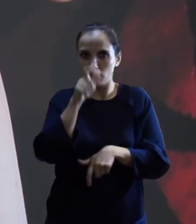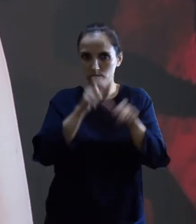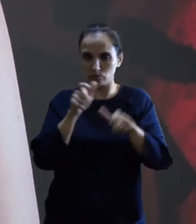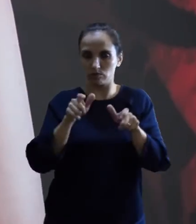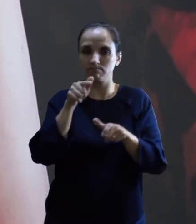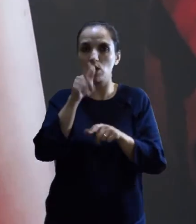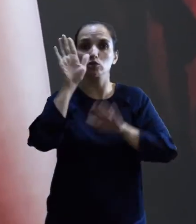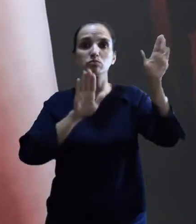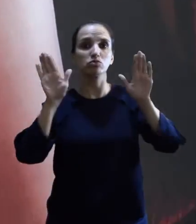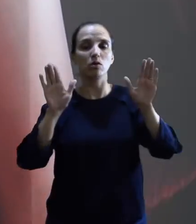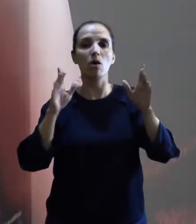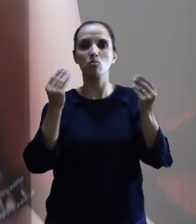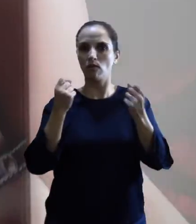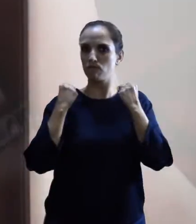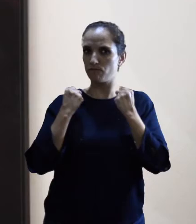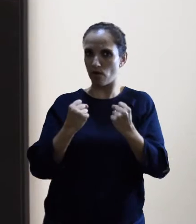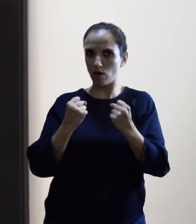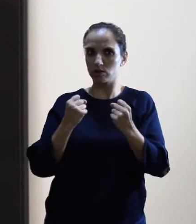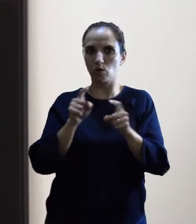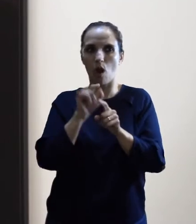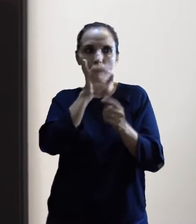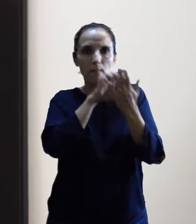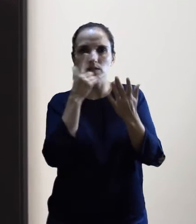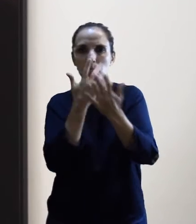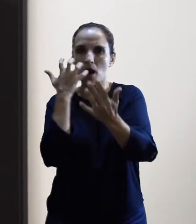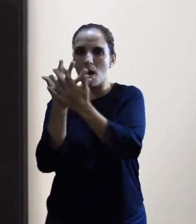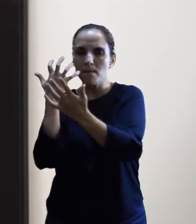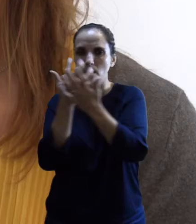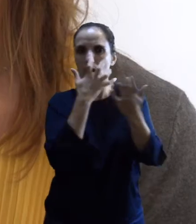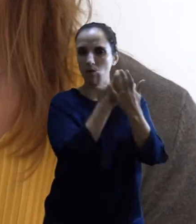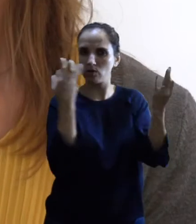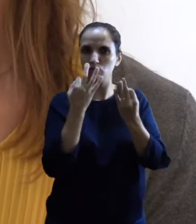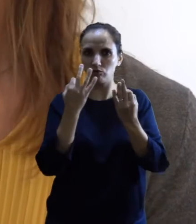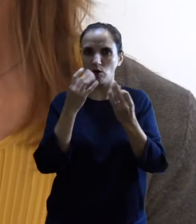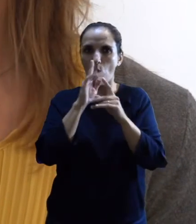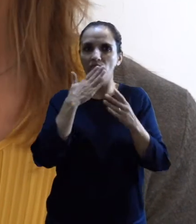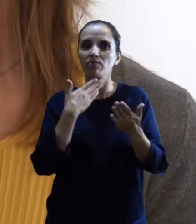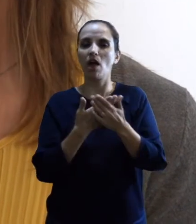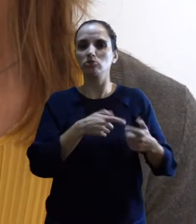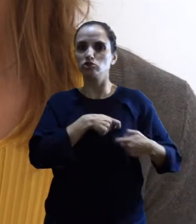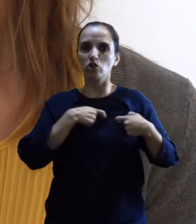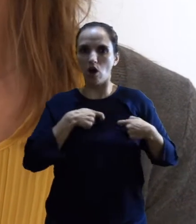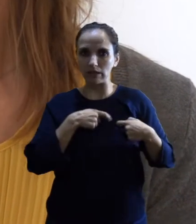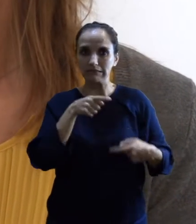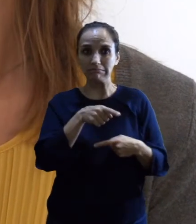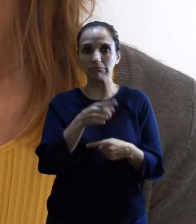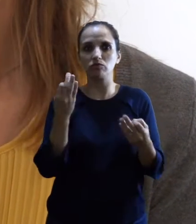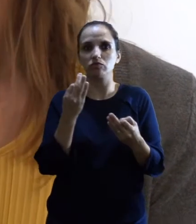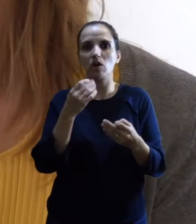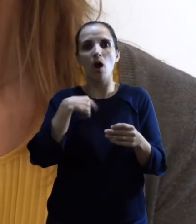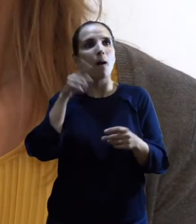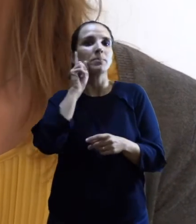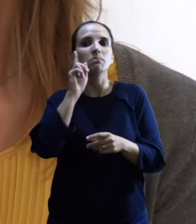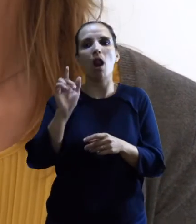E, inicialmente, esta exposição é muito forte a nível das imagens, das fotografias, e acaba por chocar, e de facto